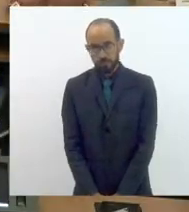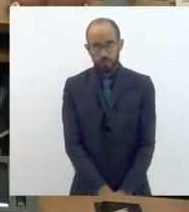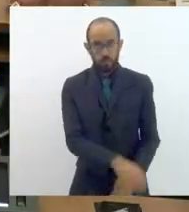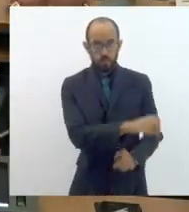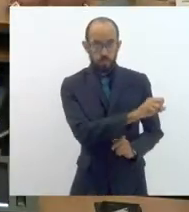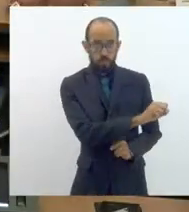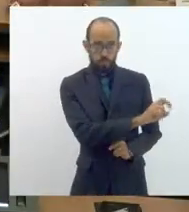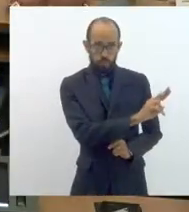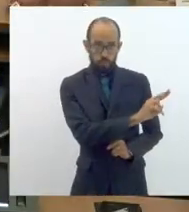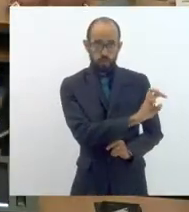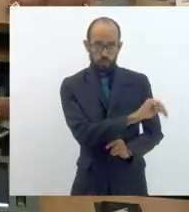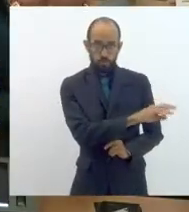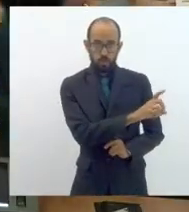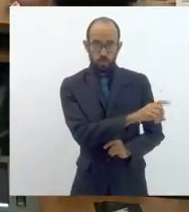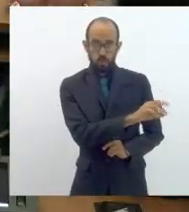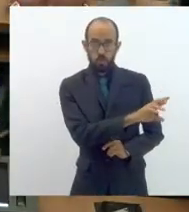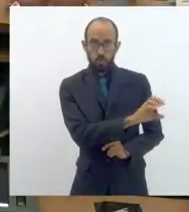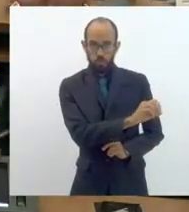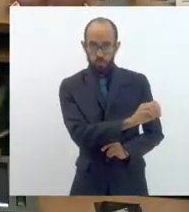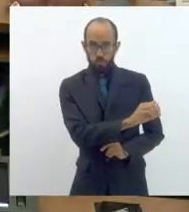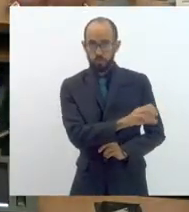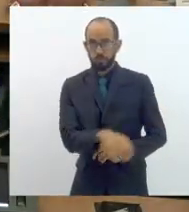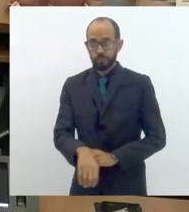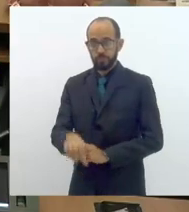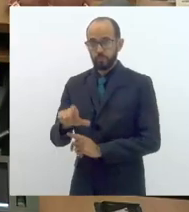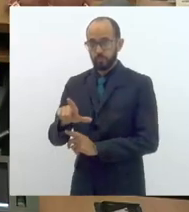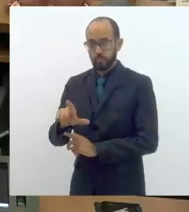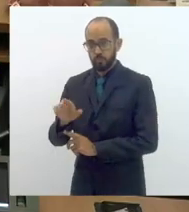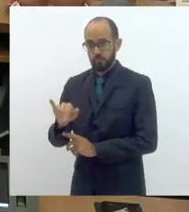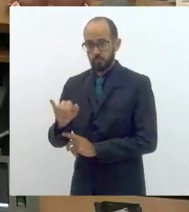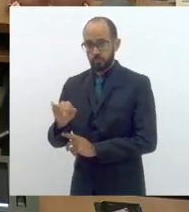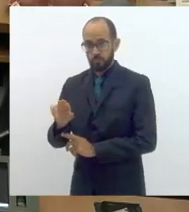Sumidouro, Luísa Souza da Silva.